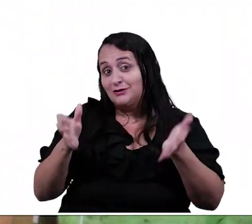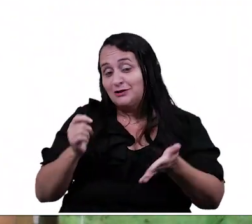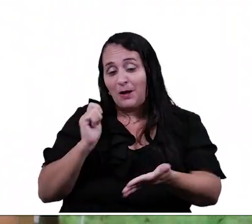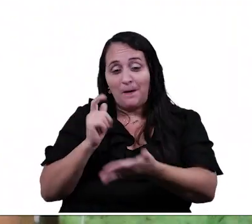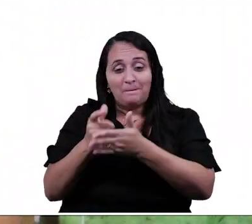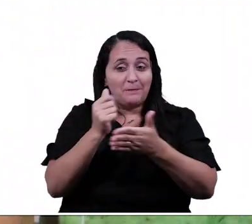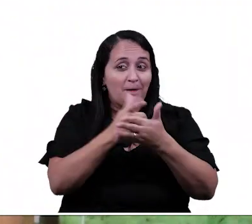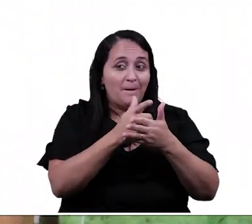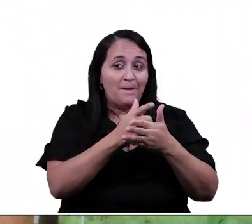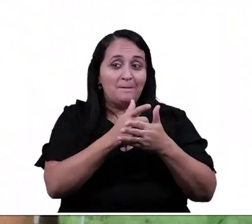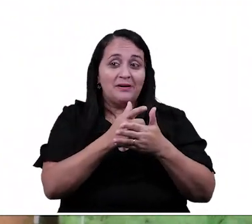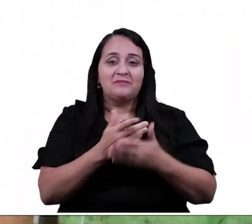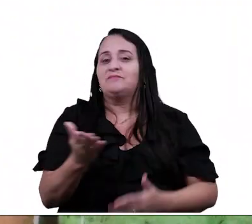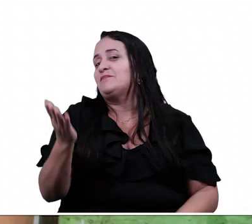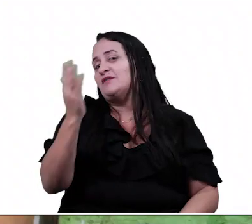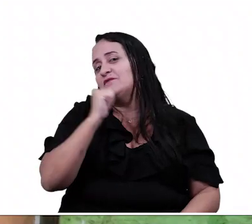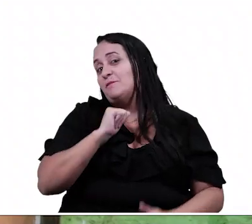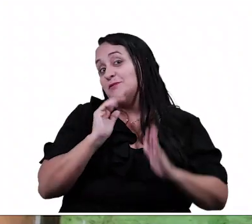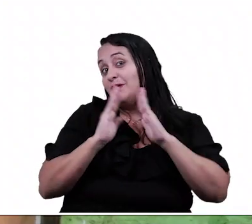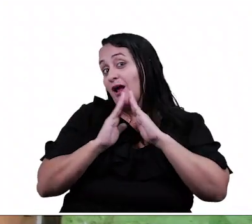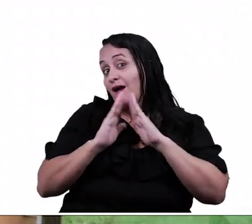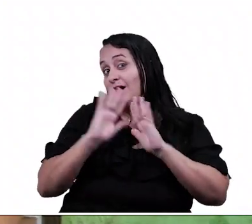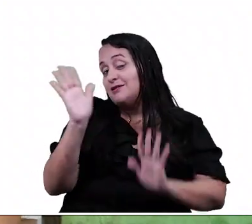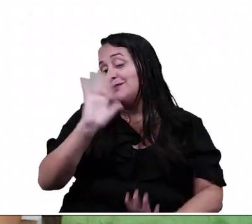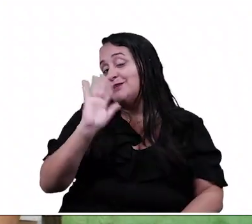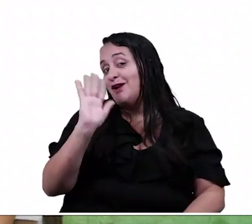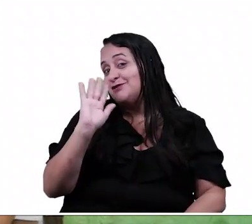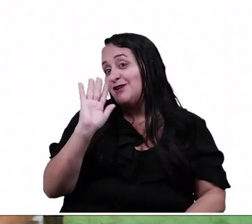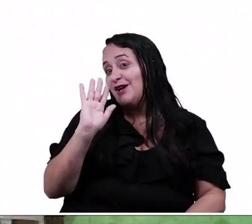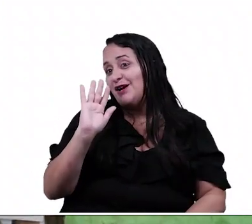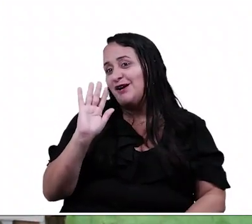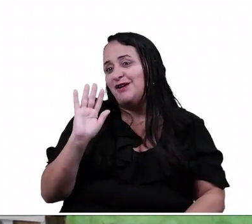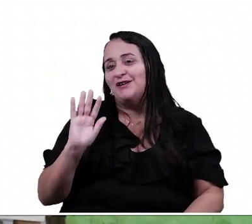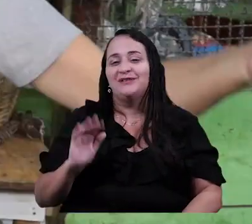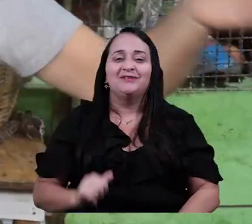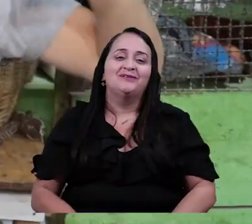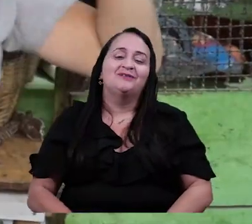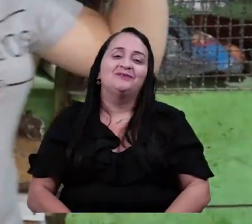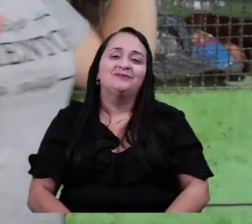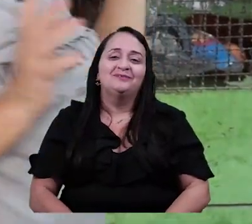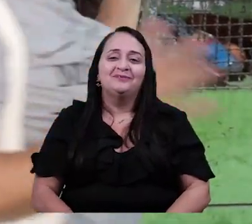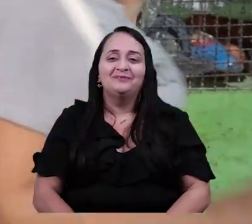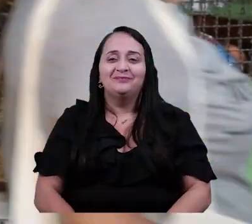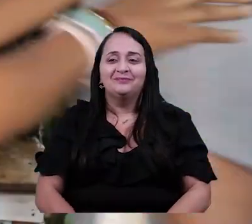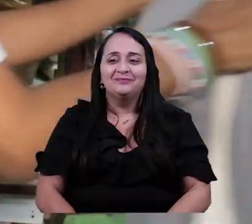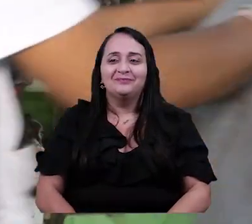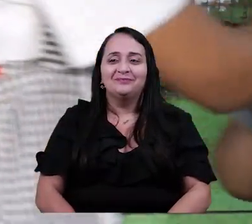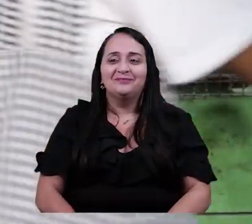fizemos nossas compras, vamos para nossa casa. Vamos lá, Nadir? Bora! Uhul!